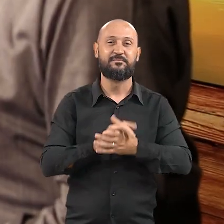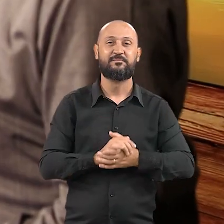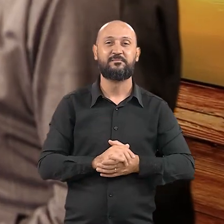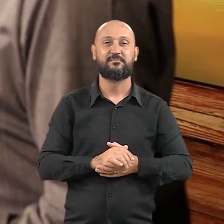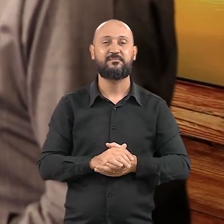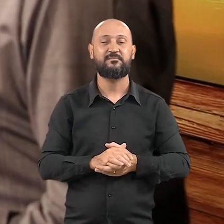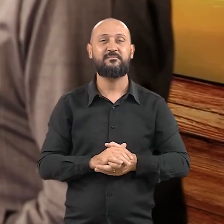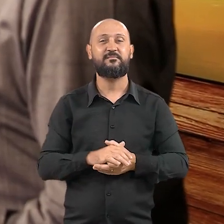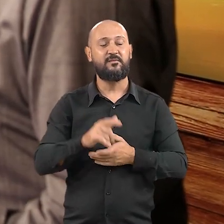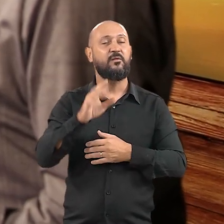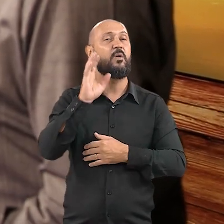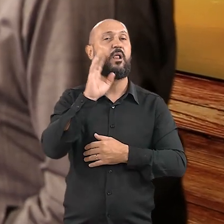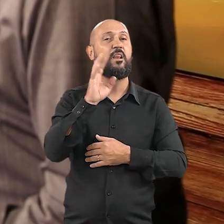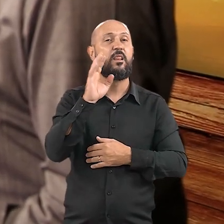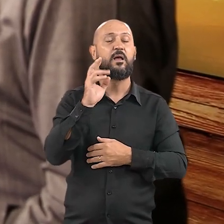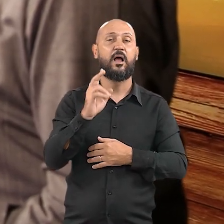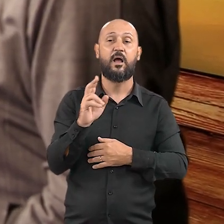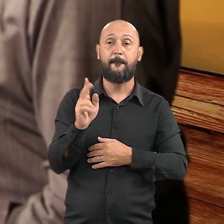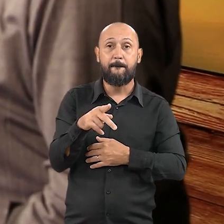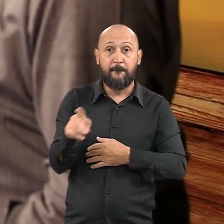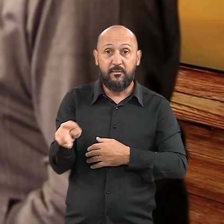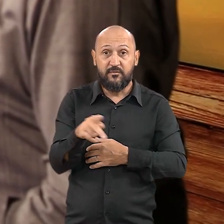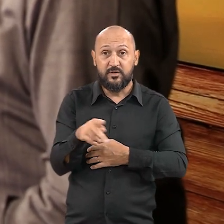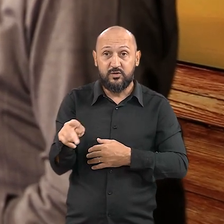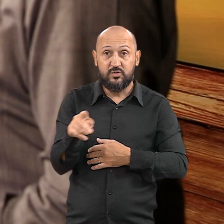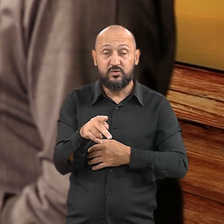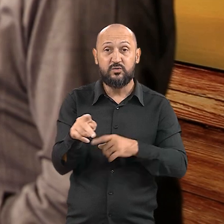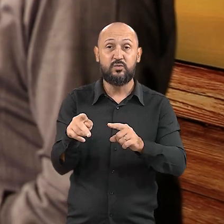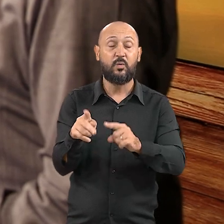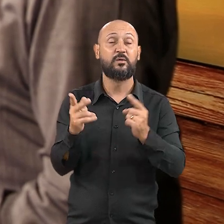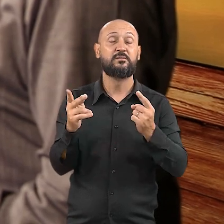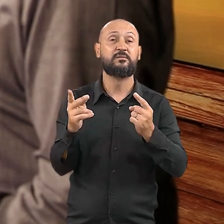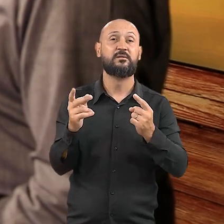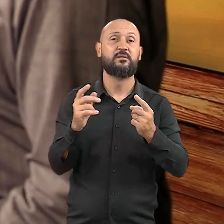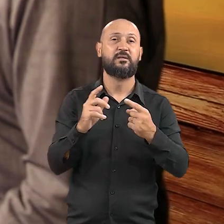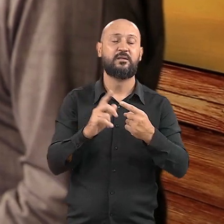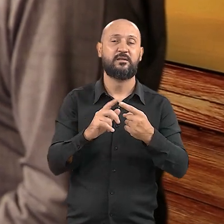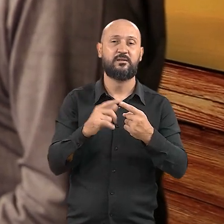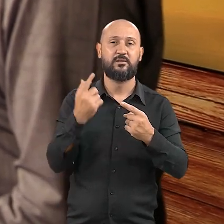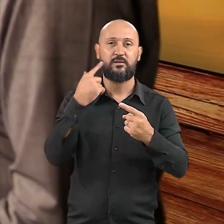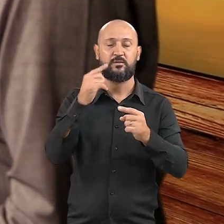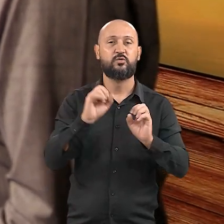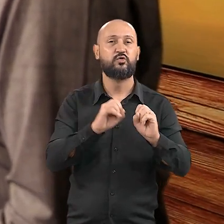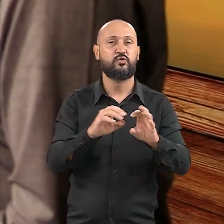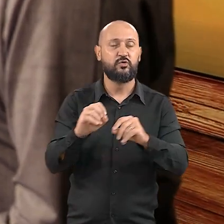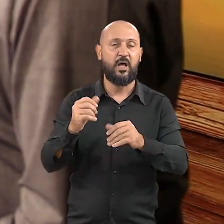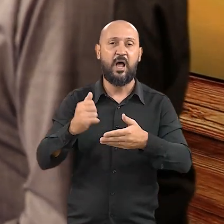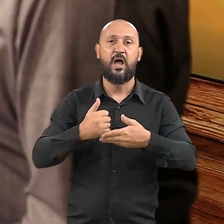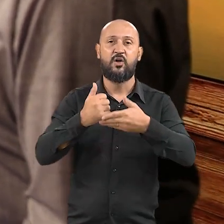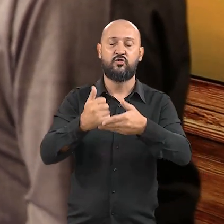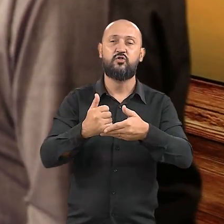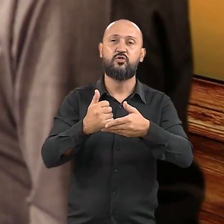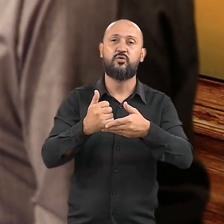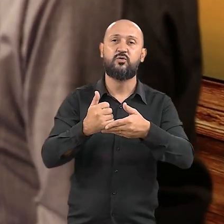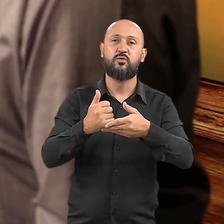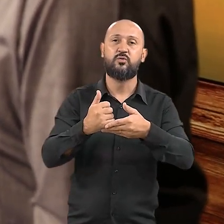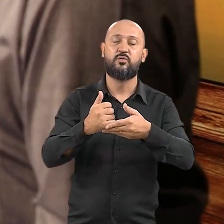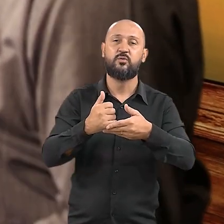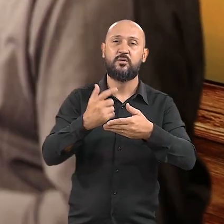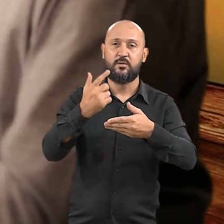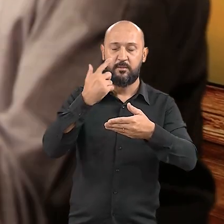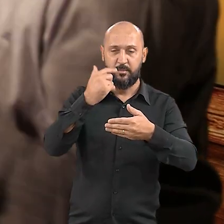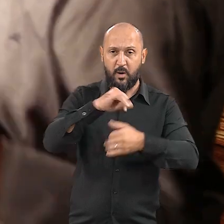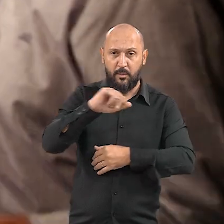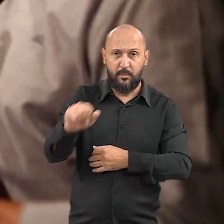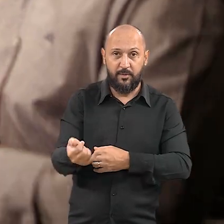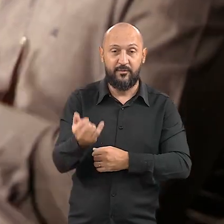aí... Mas foi muito legal, as professoras, né? Professores e professoras do ensino todo